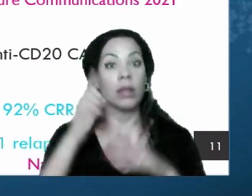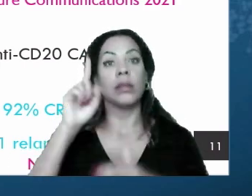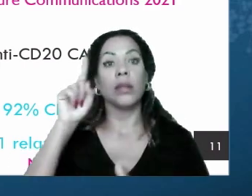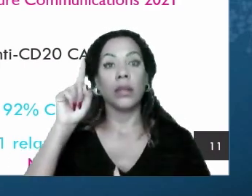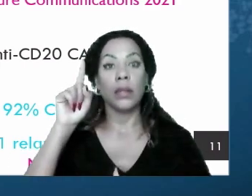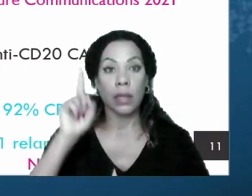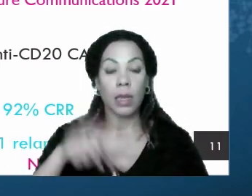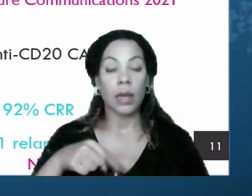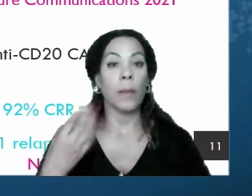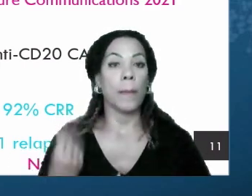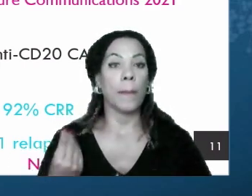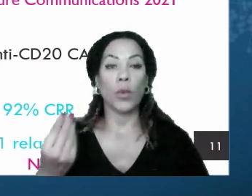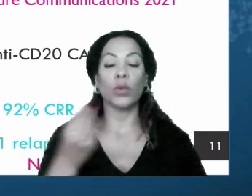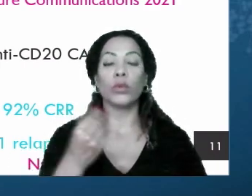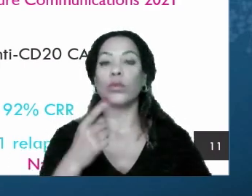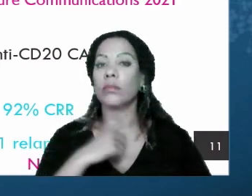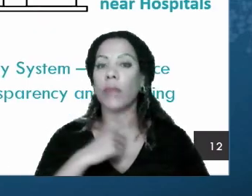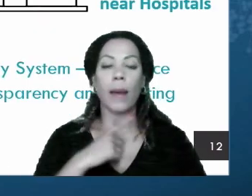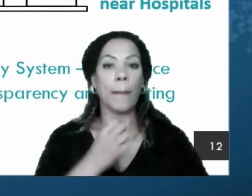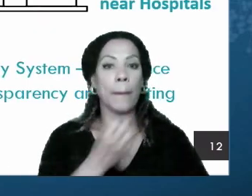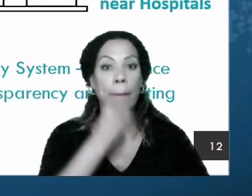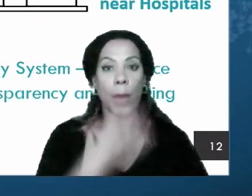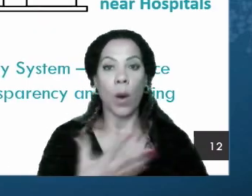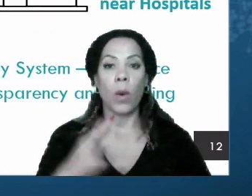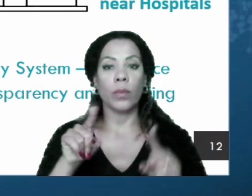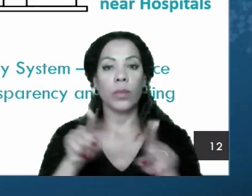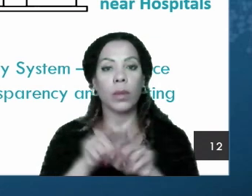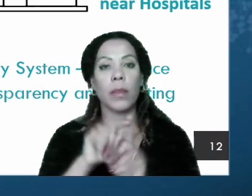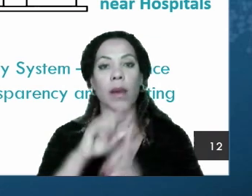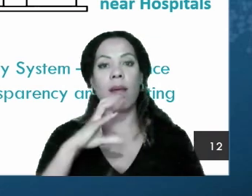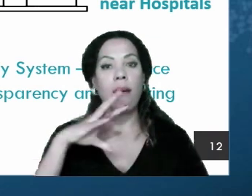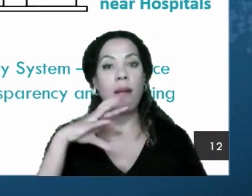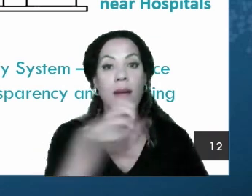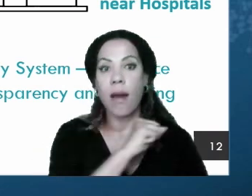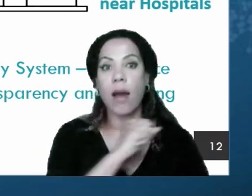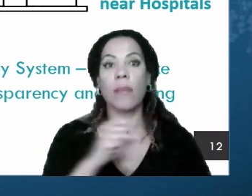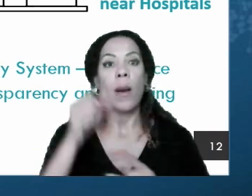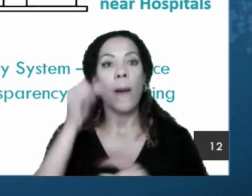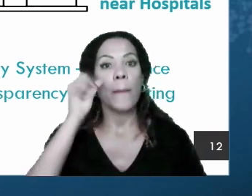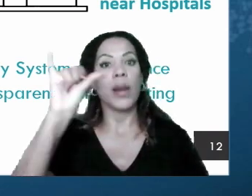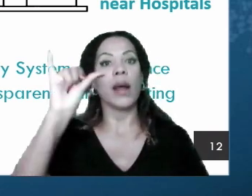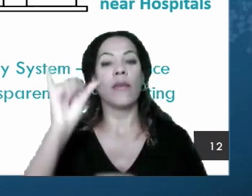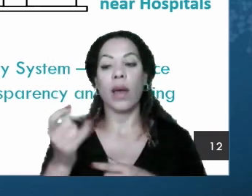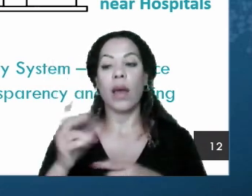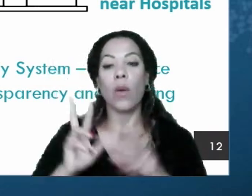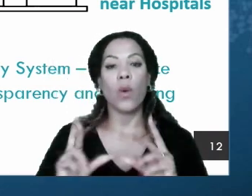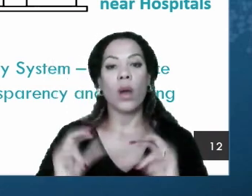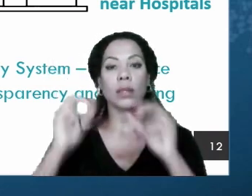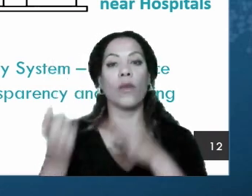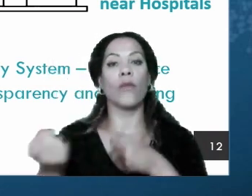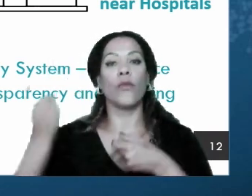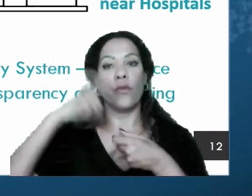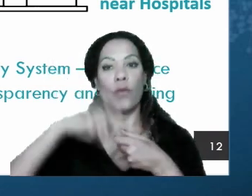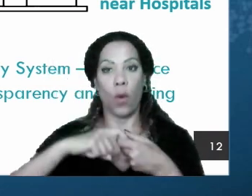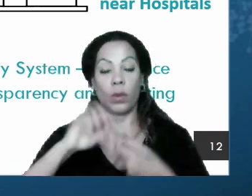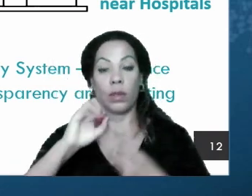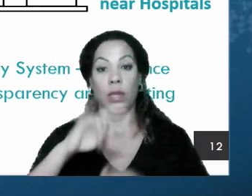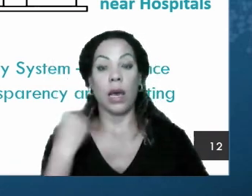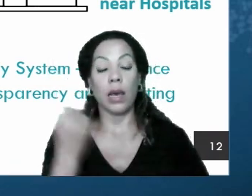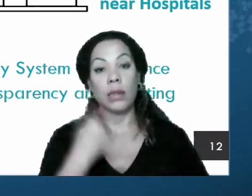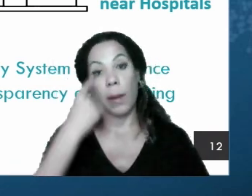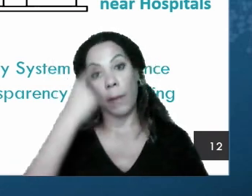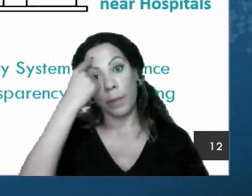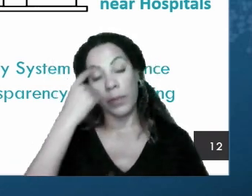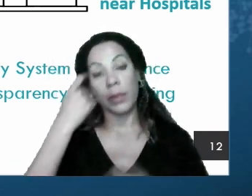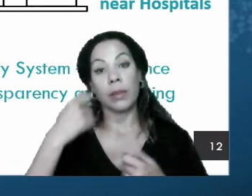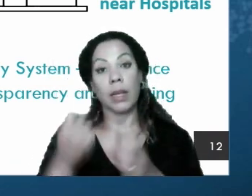têm muita eficácia e agilidade para realmente evitar a recidiva em pacientes. Quando pensamos na